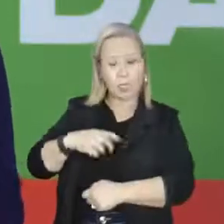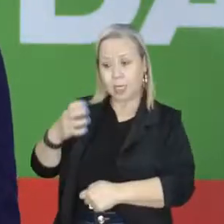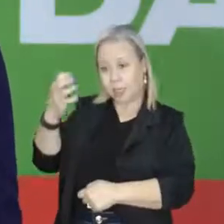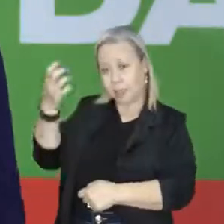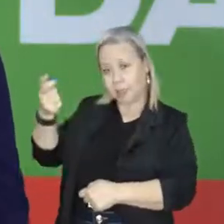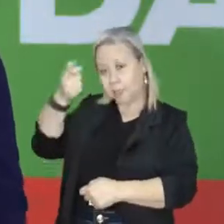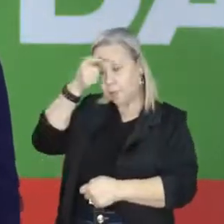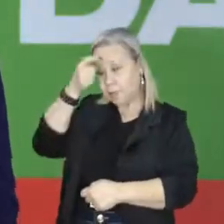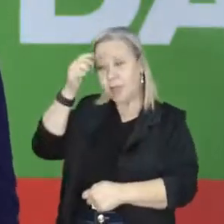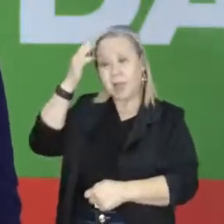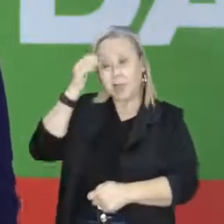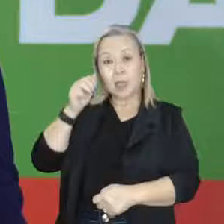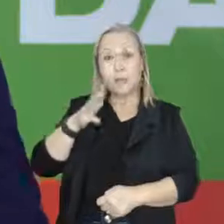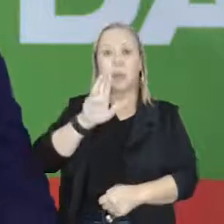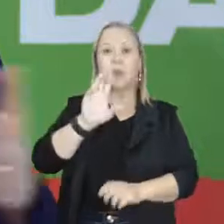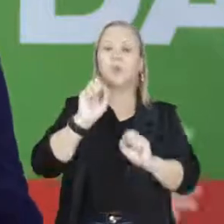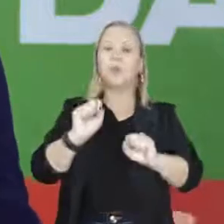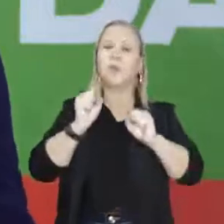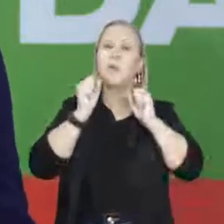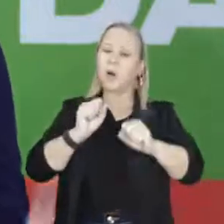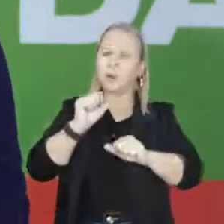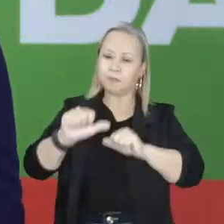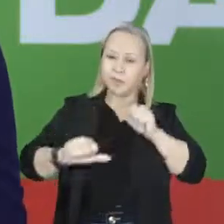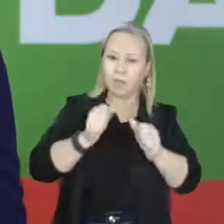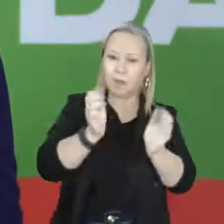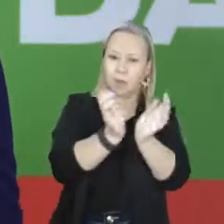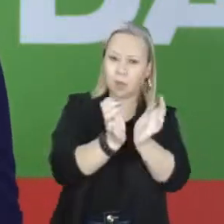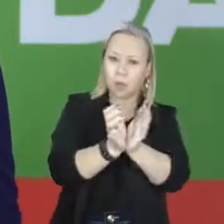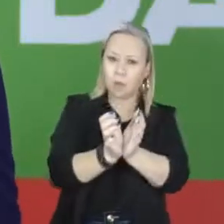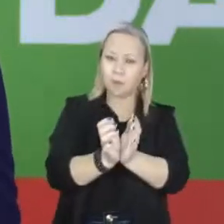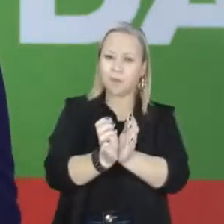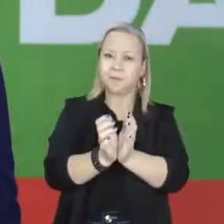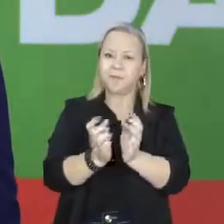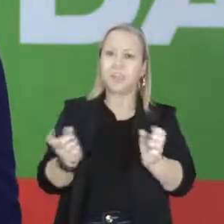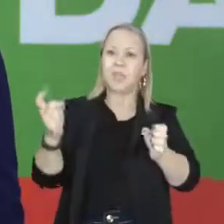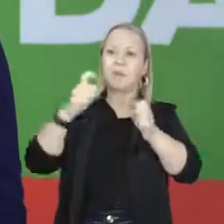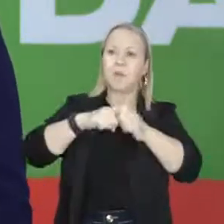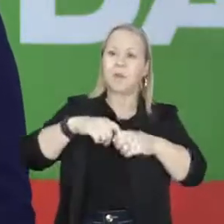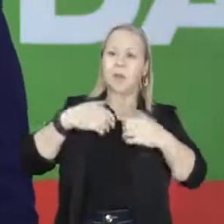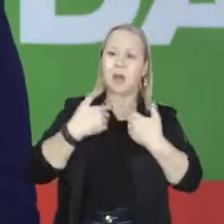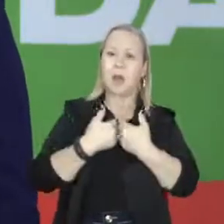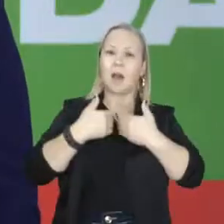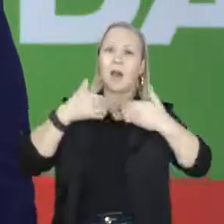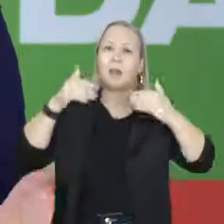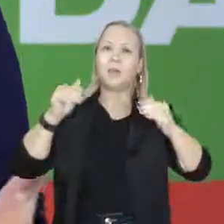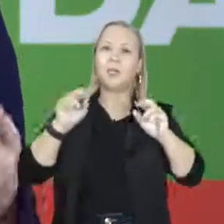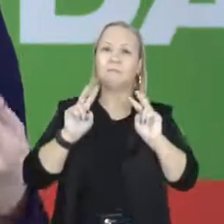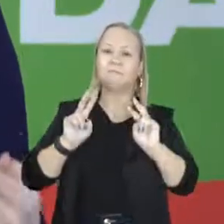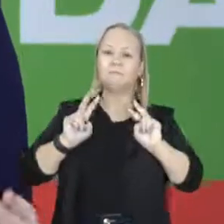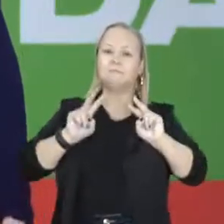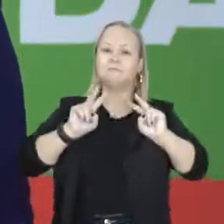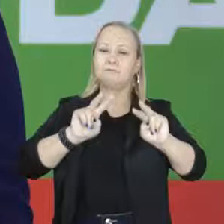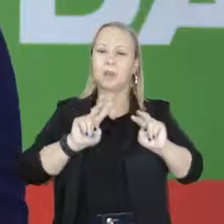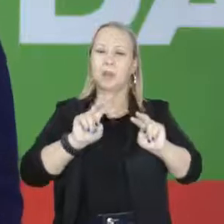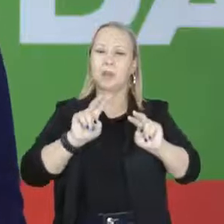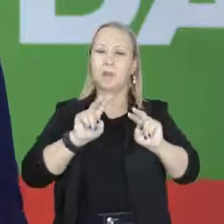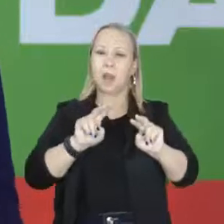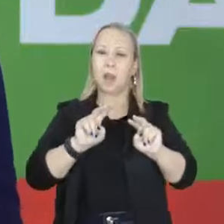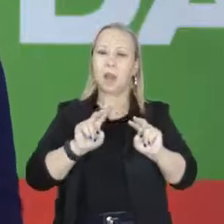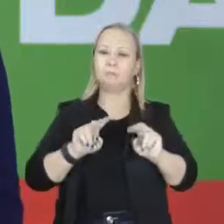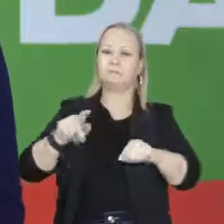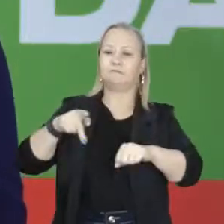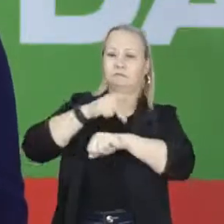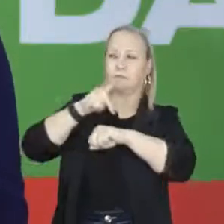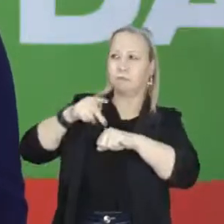tem condições, através da sua equipe, voltar a abrir o olhar de quem está de fora, especialmente